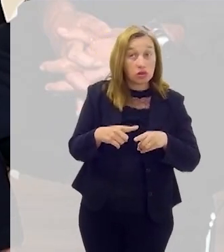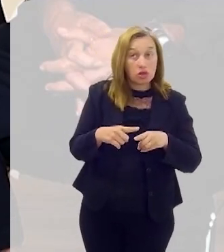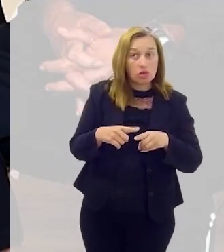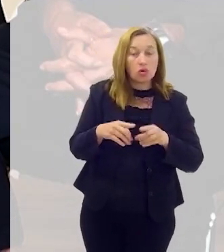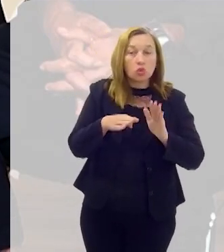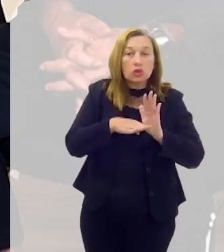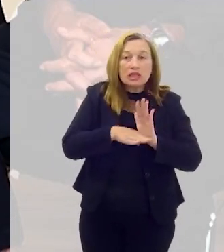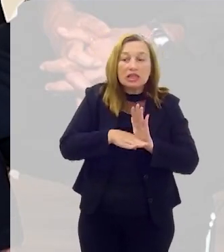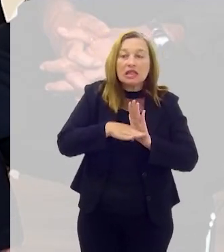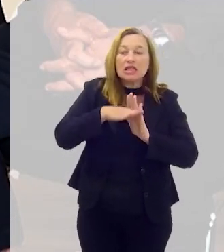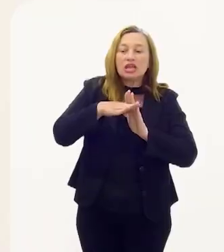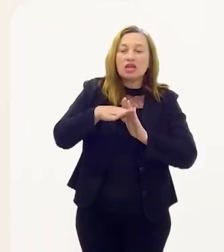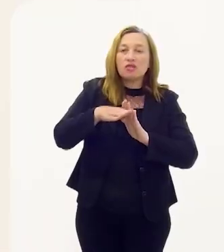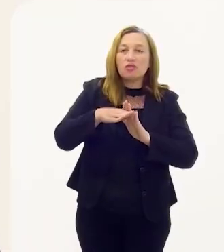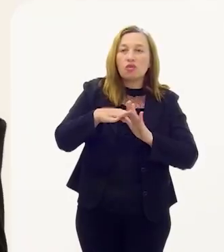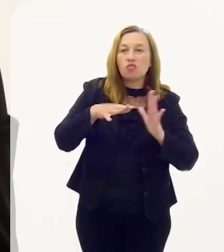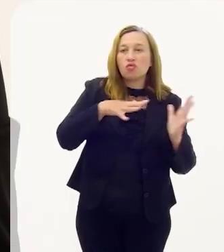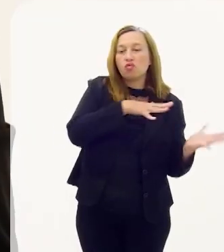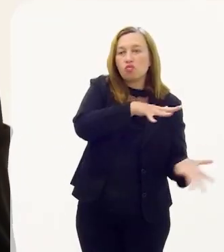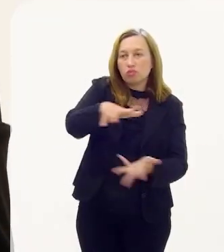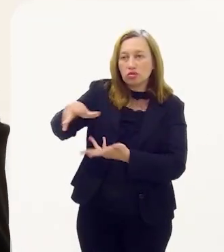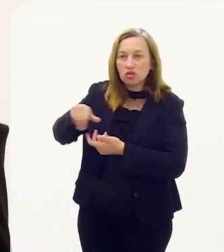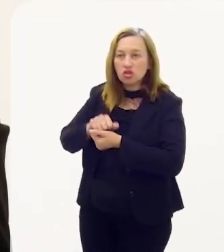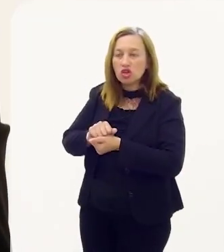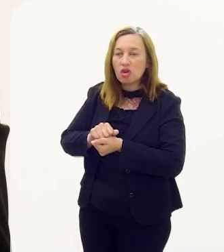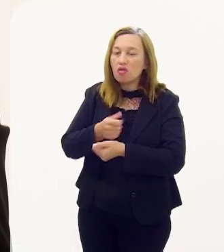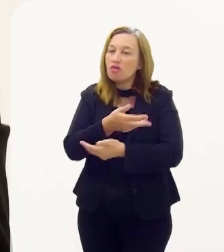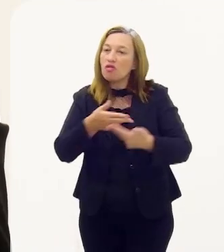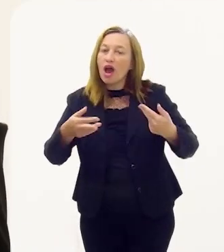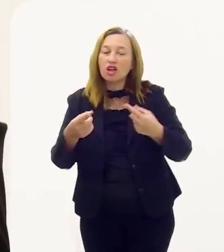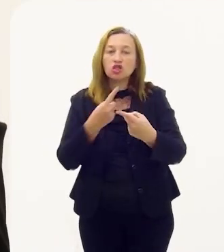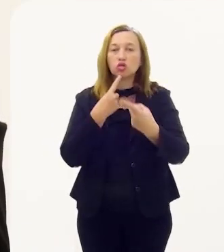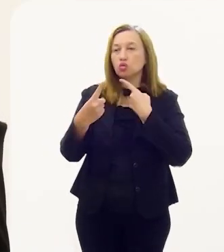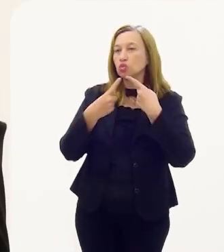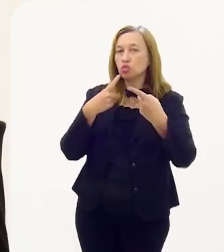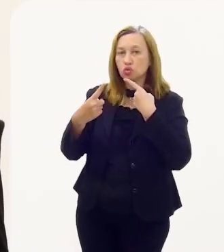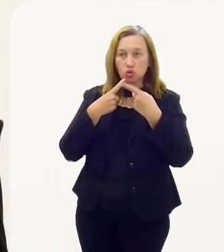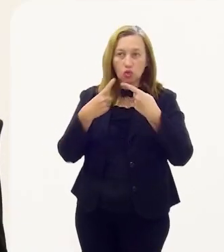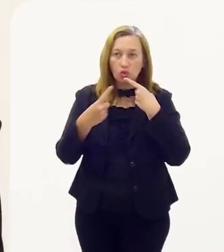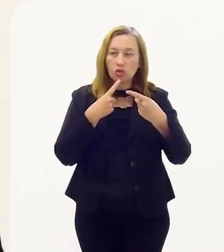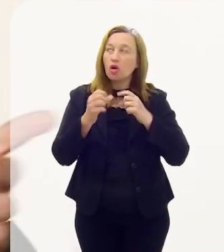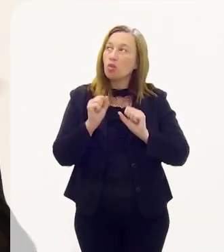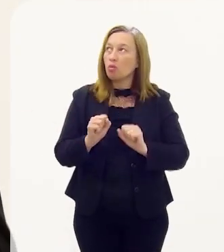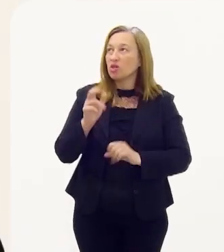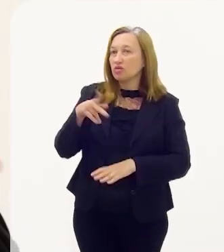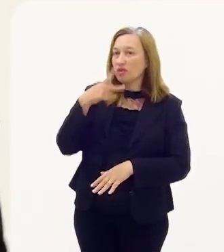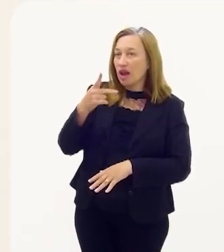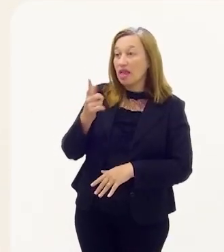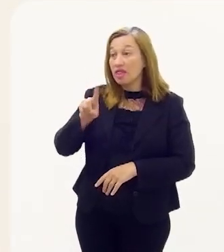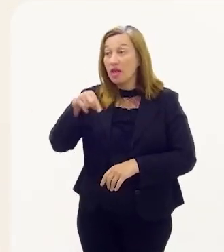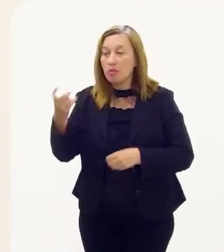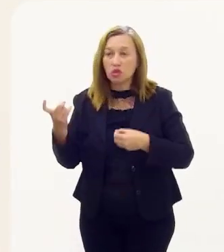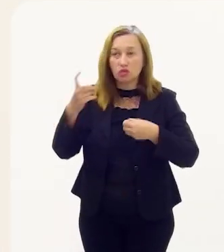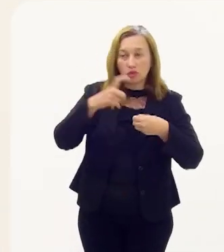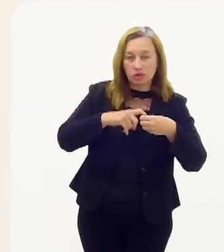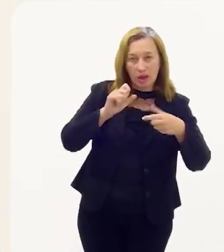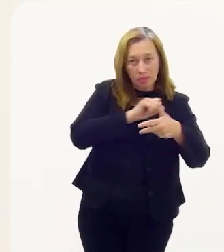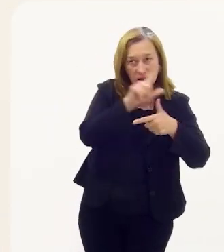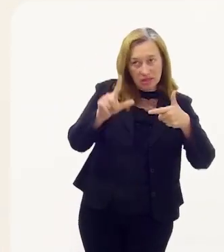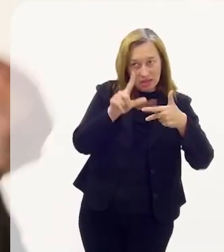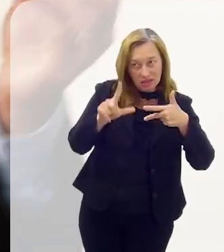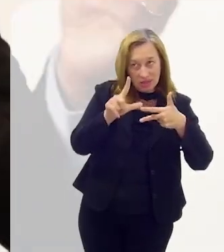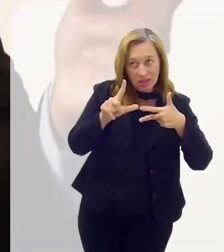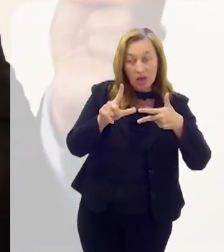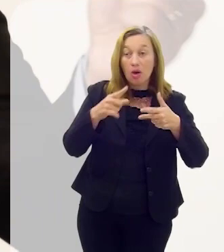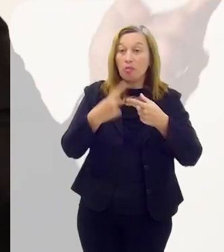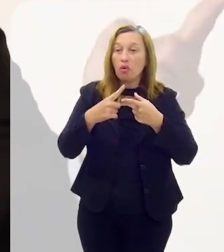isso até no nível internacional, né, muitas discussões, e aí vou dizer que e depois retornar ao Legislativo,